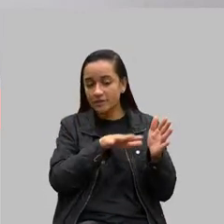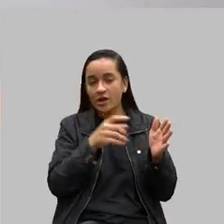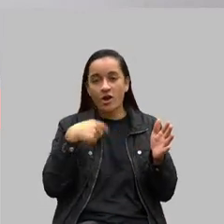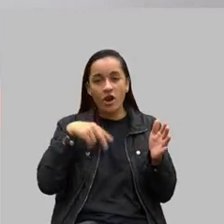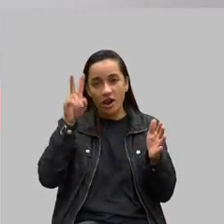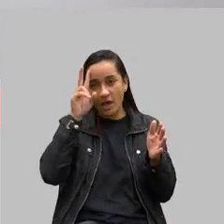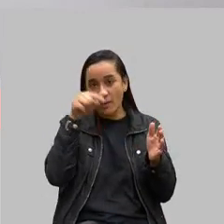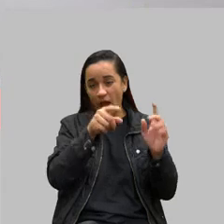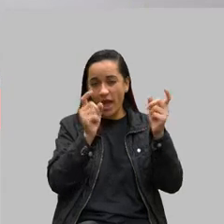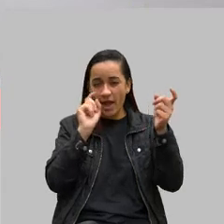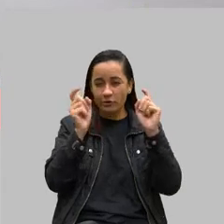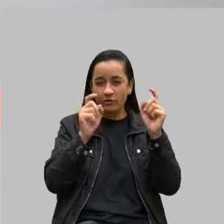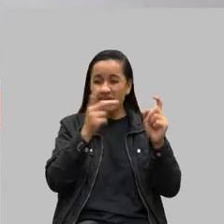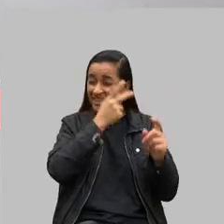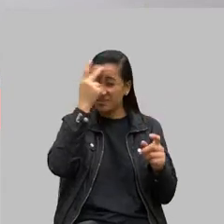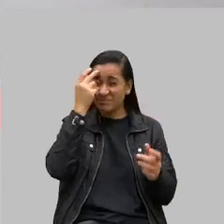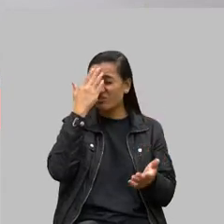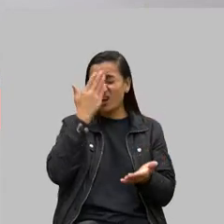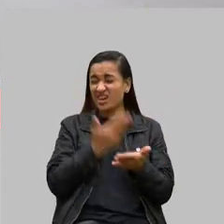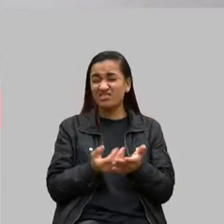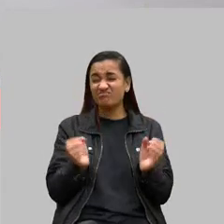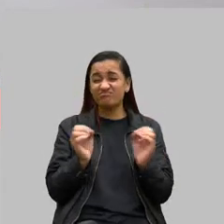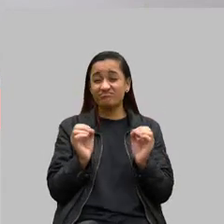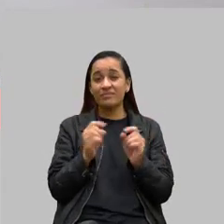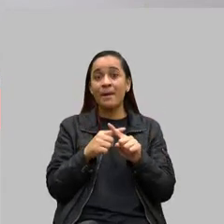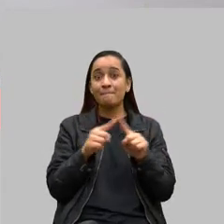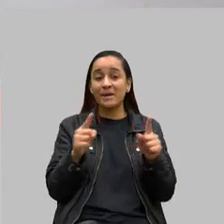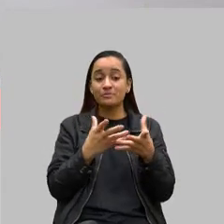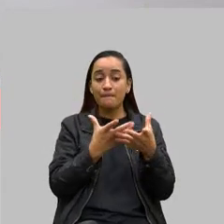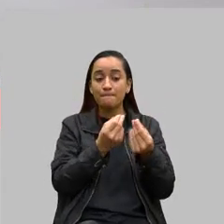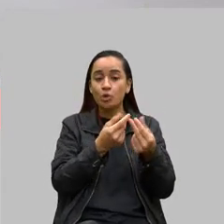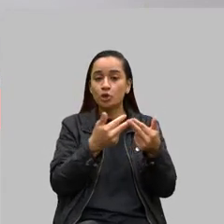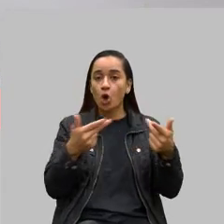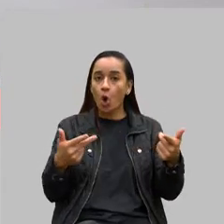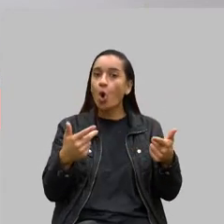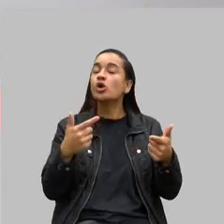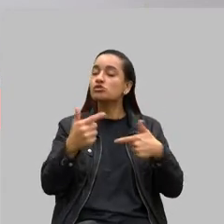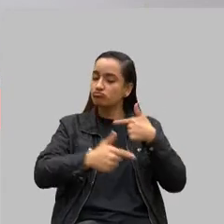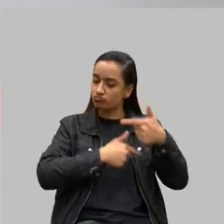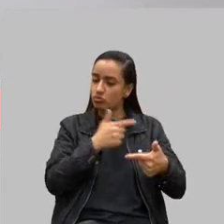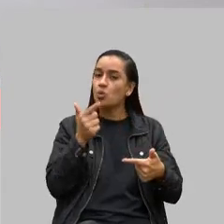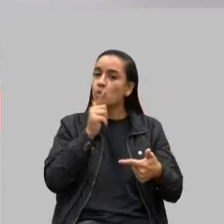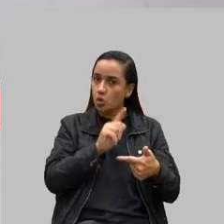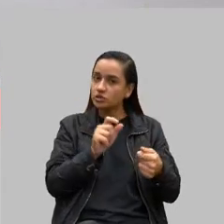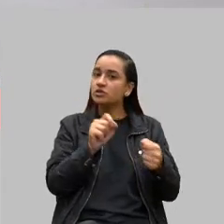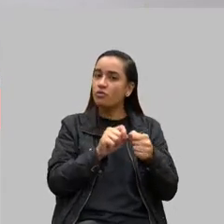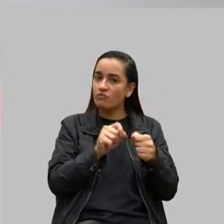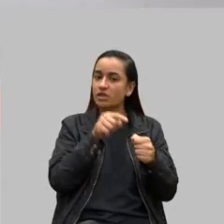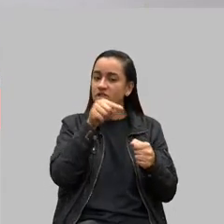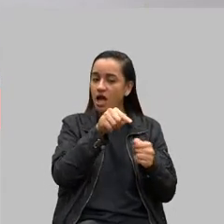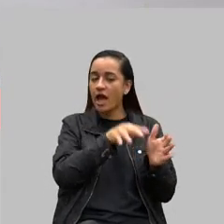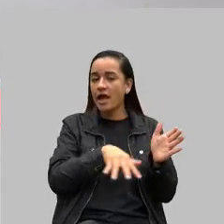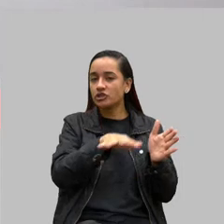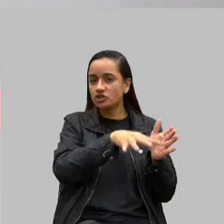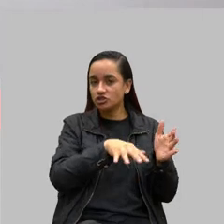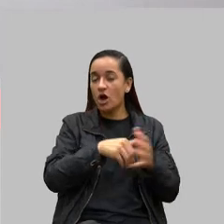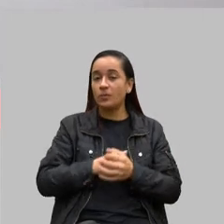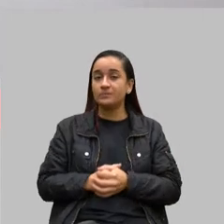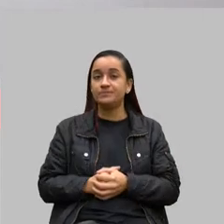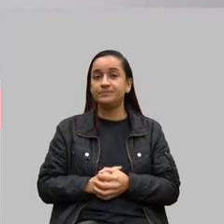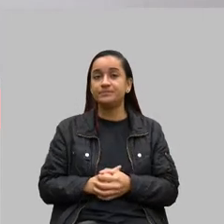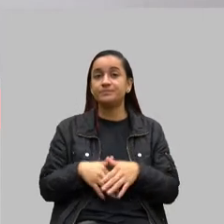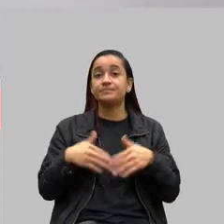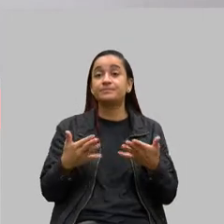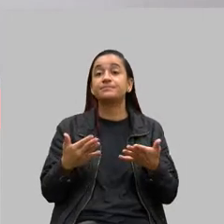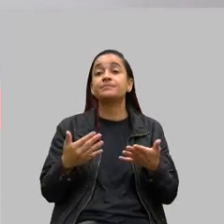muito expectativa muita coisa tem saído ali pra nossa região como um todo e eu falo que